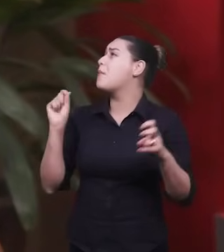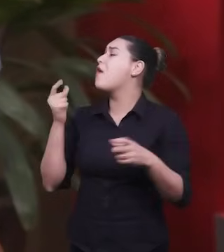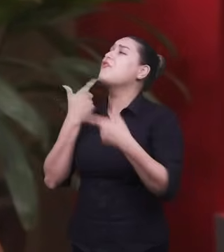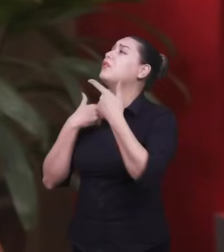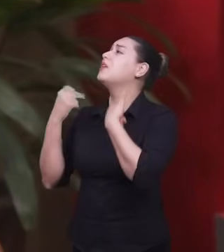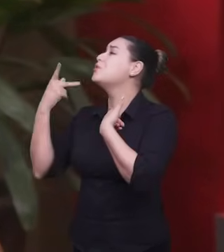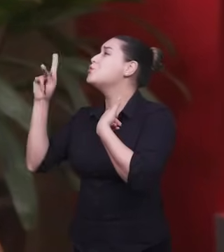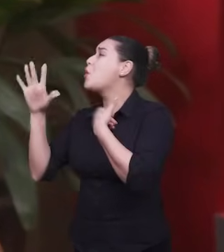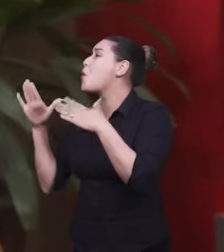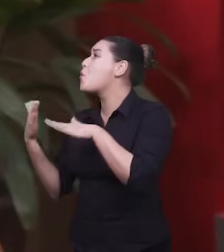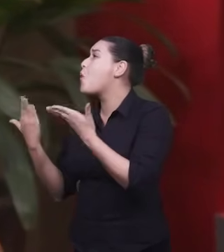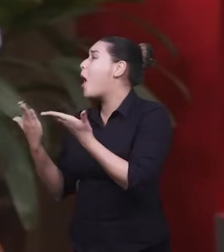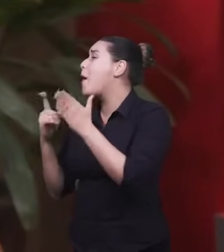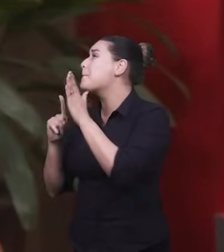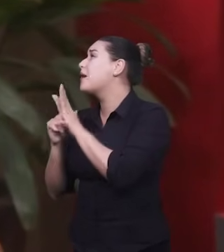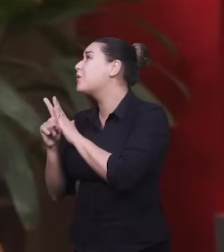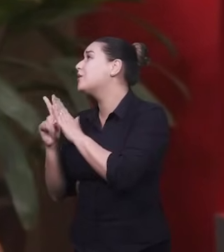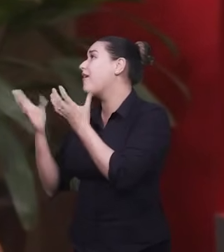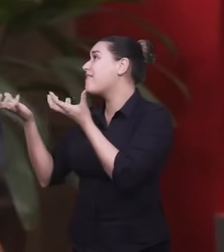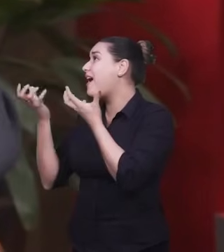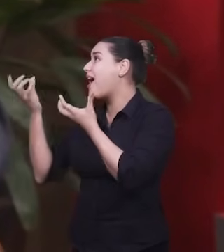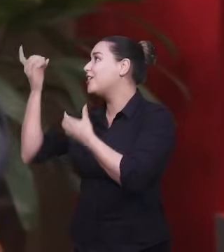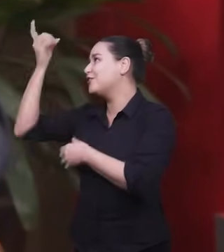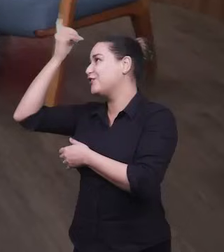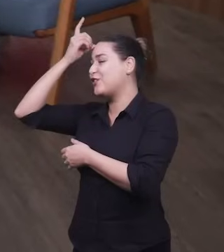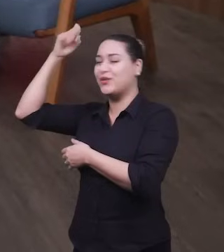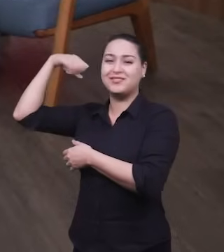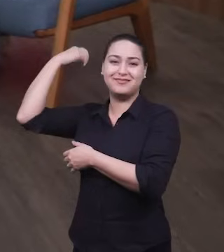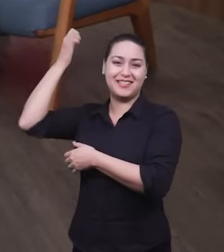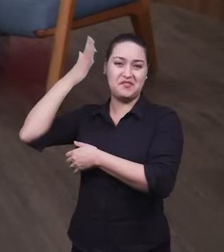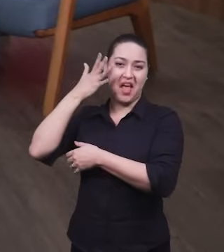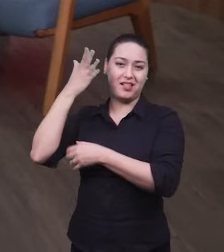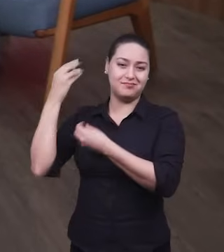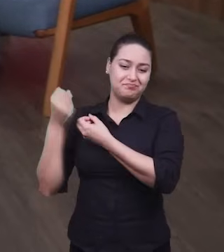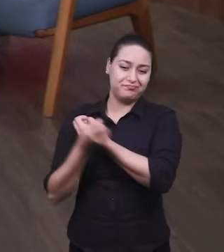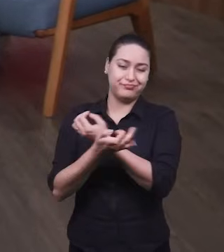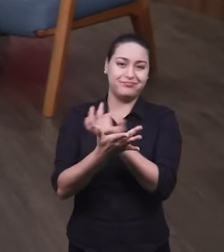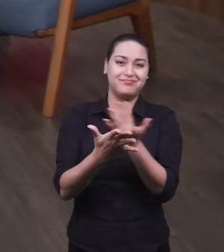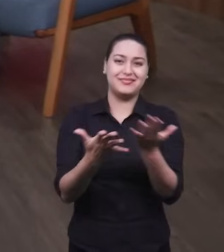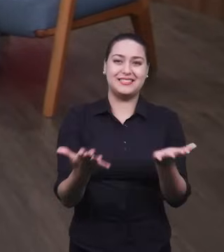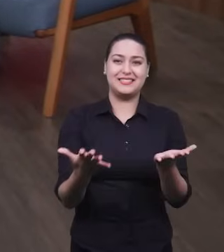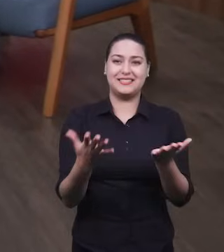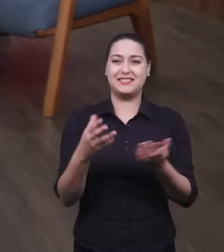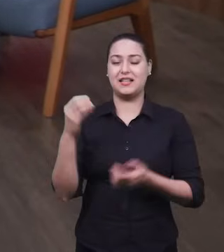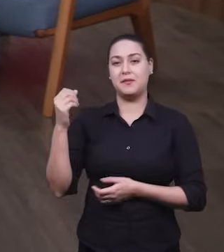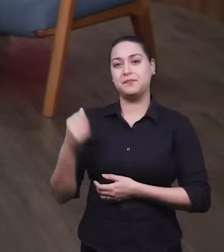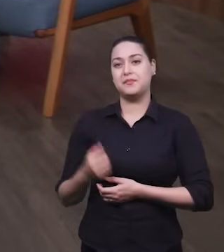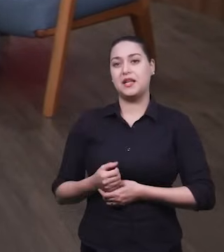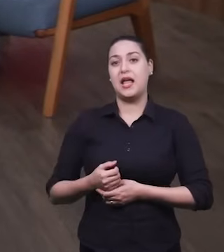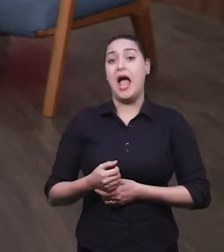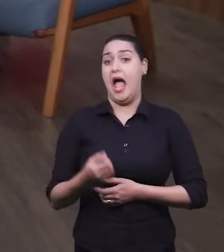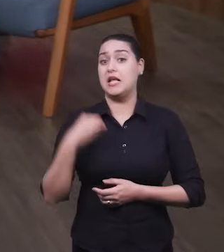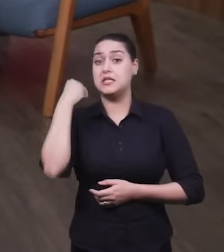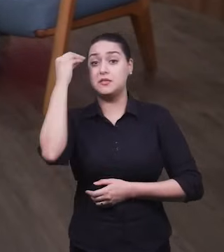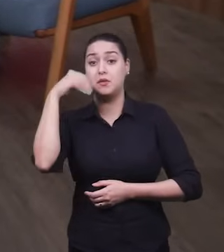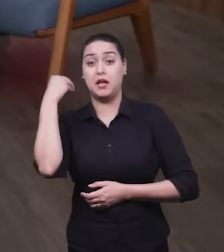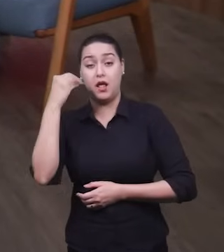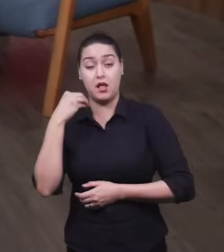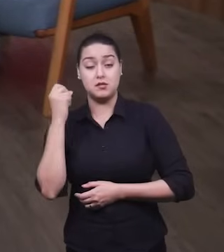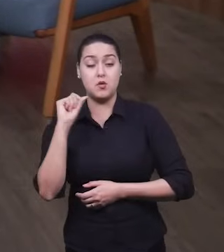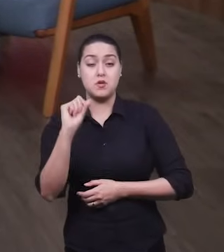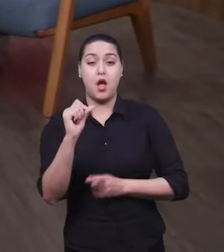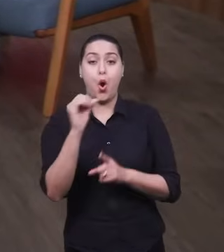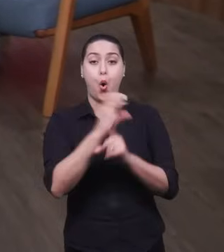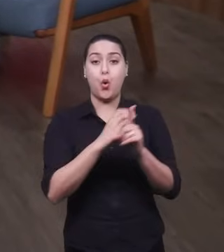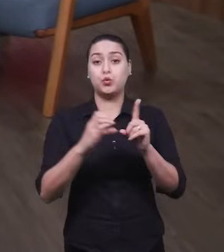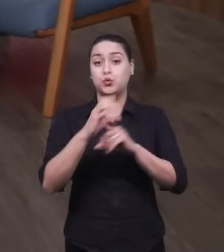Senhor quer? E assim nós vamos. É a beleza dos dons. A essa experiência nós chamamos de culto